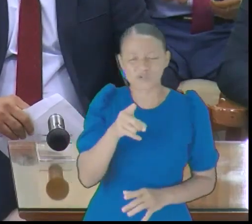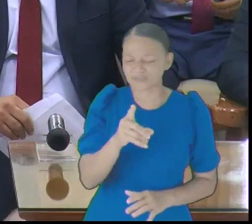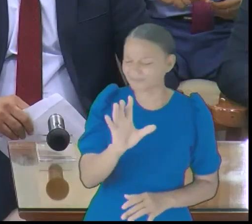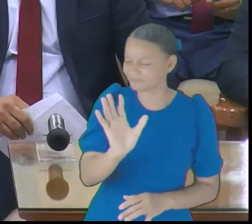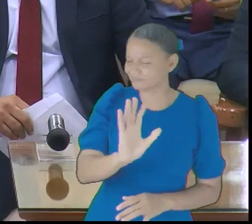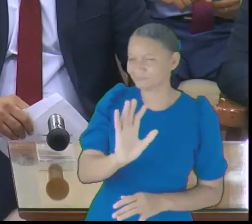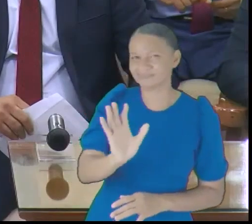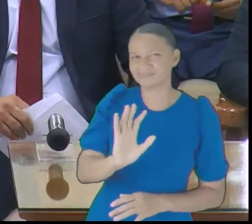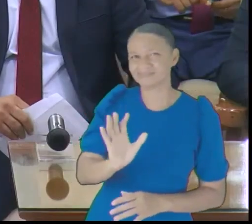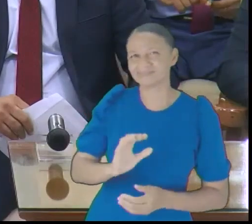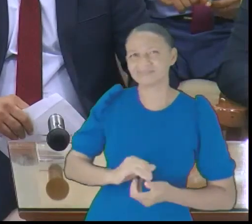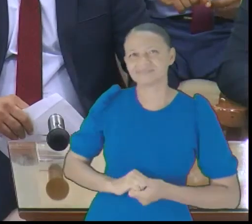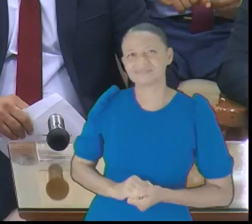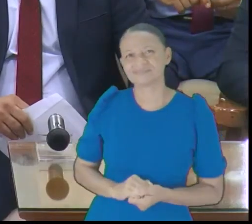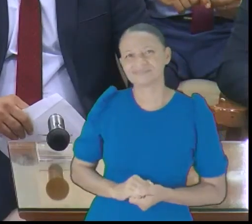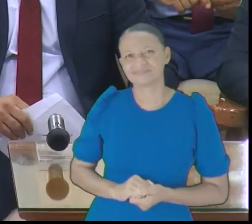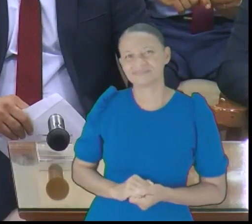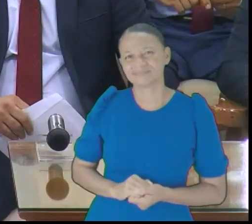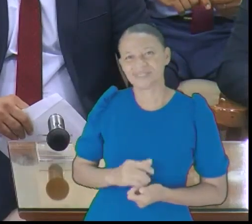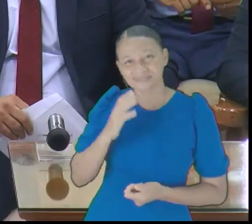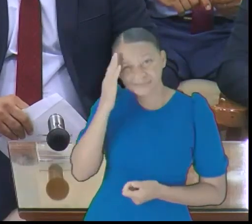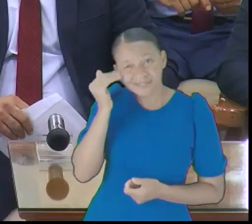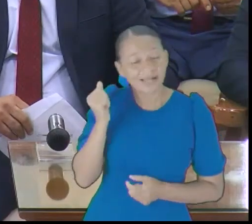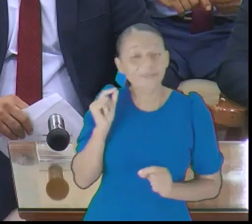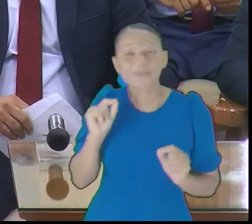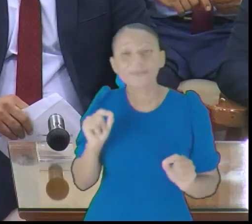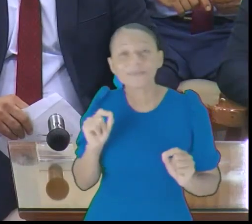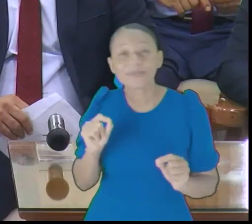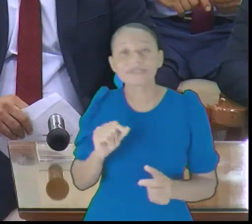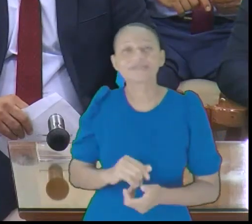aliança, sabe com quem foi?